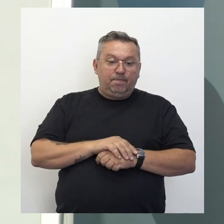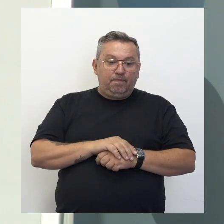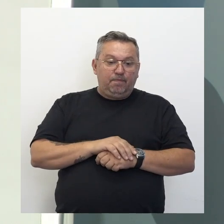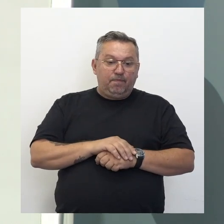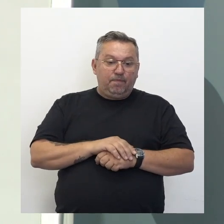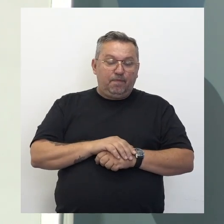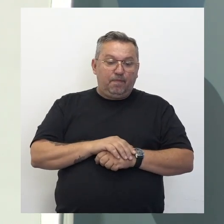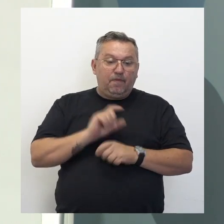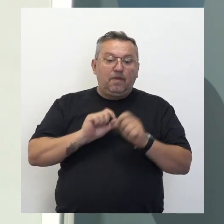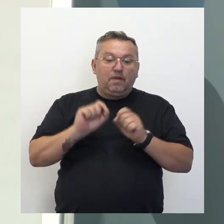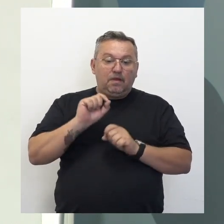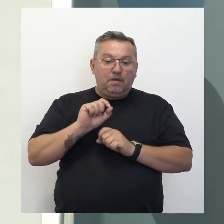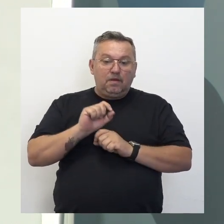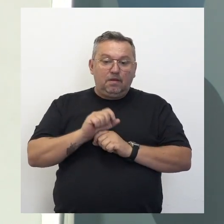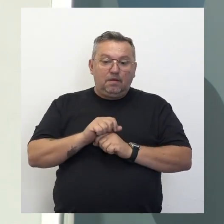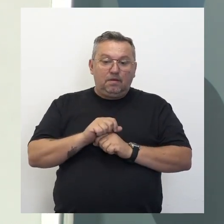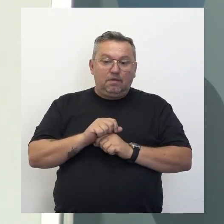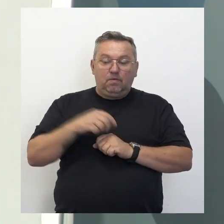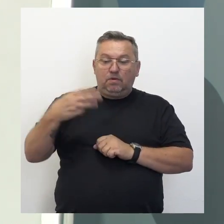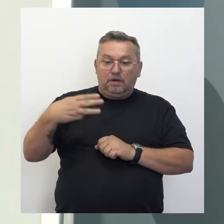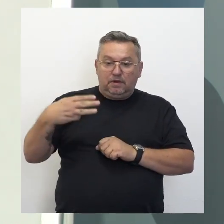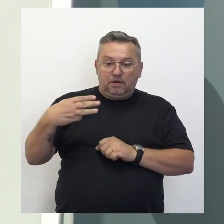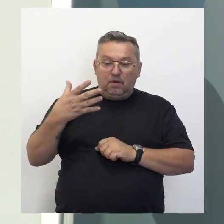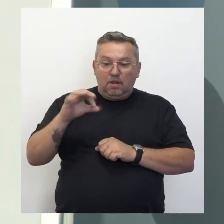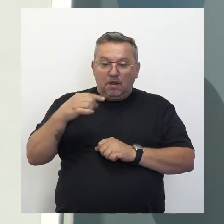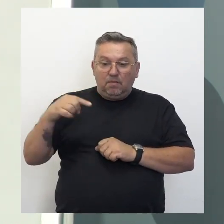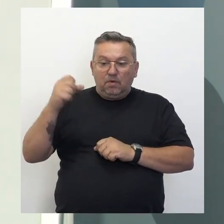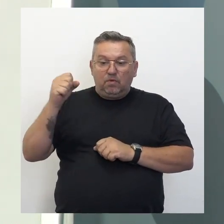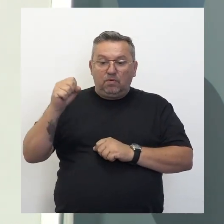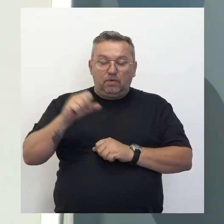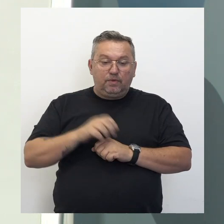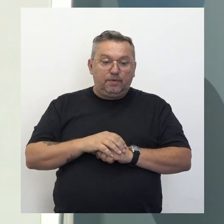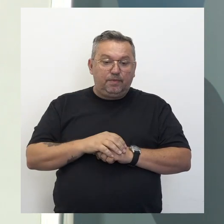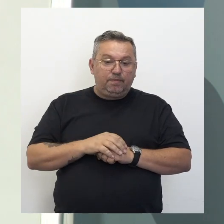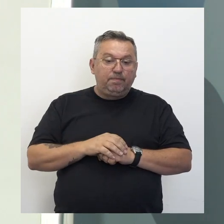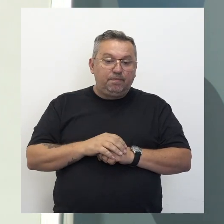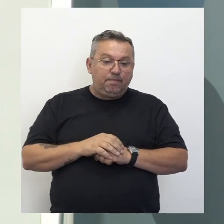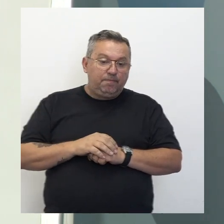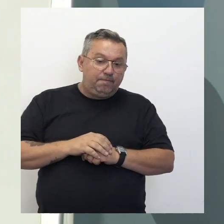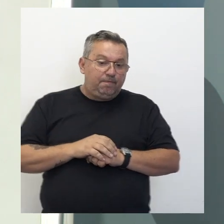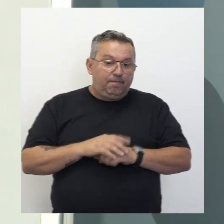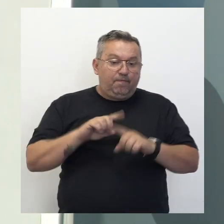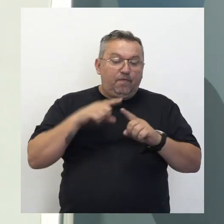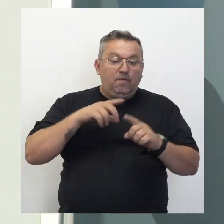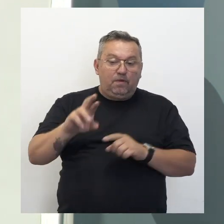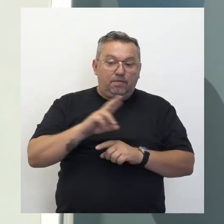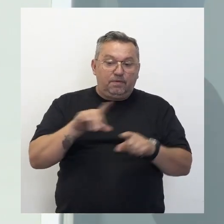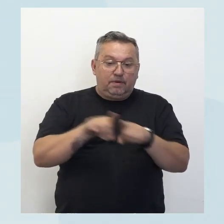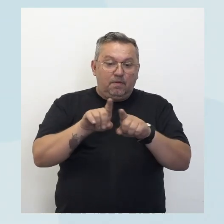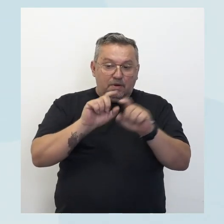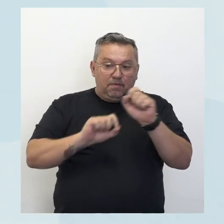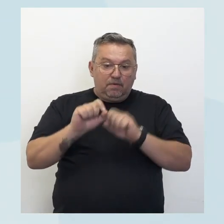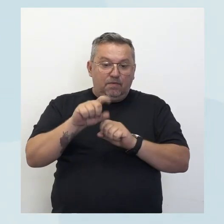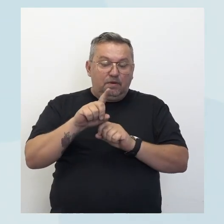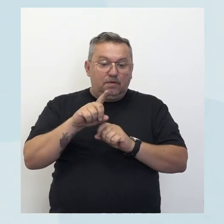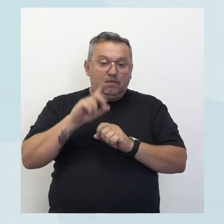Vai ser quem? O meu terceiro, devido ao Kc ser bem pequeno. Vamos deixar a resposta